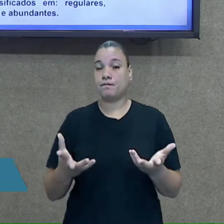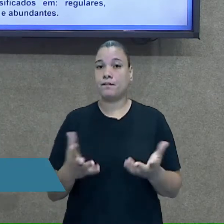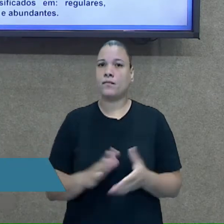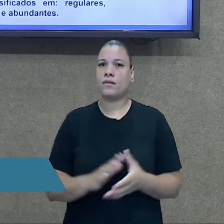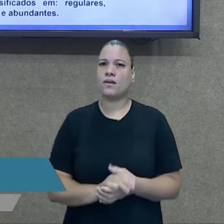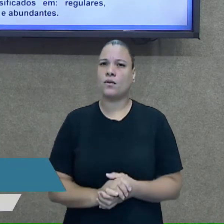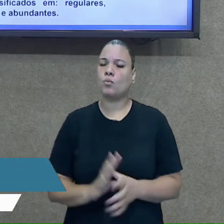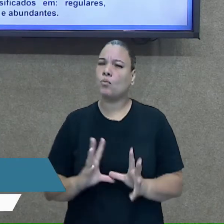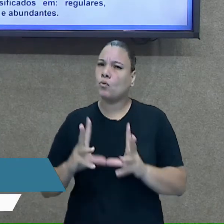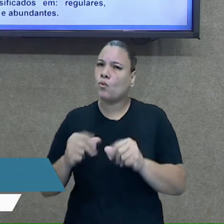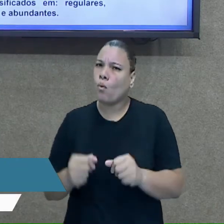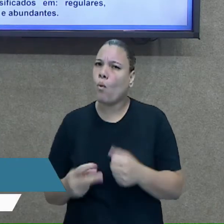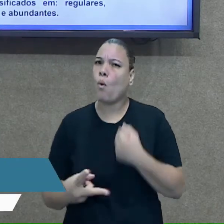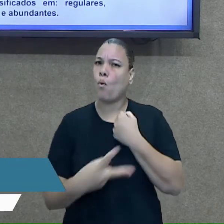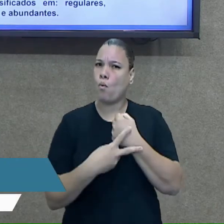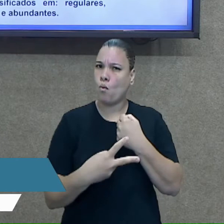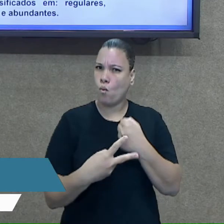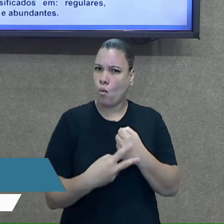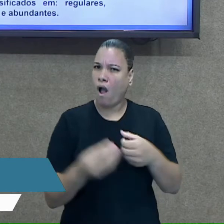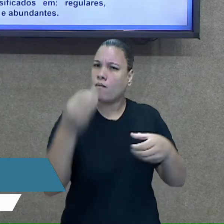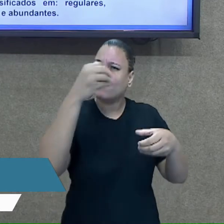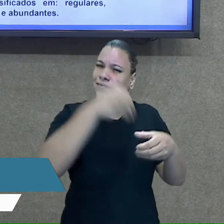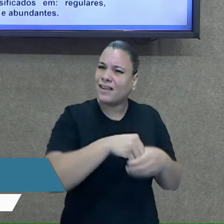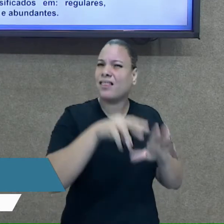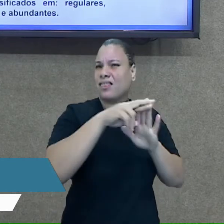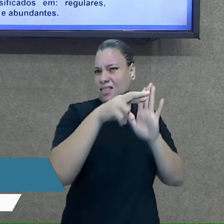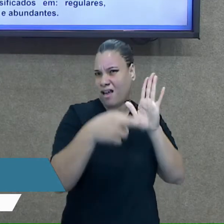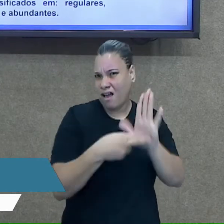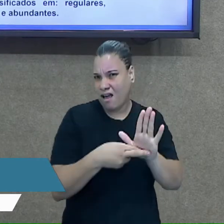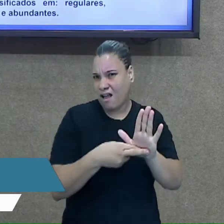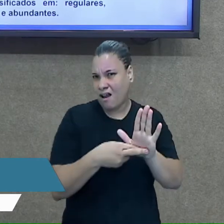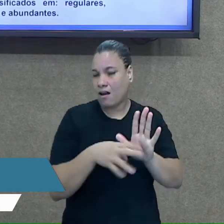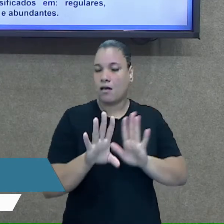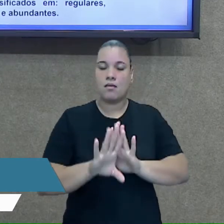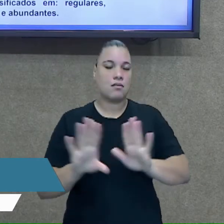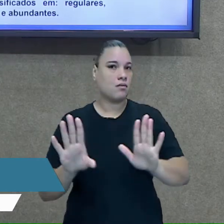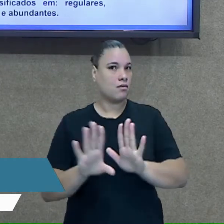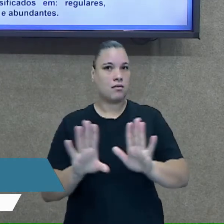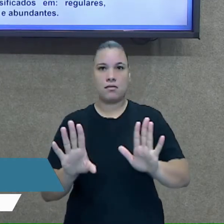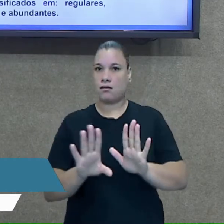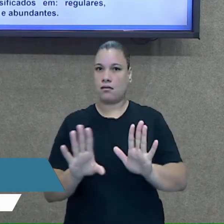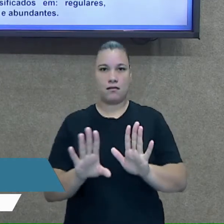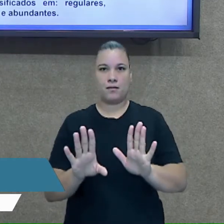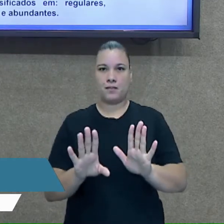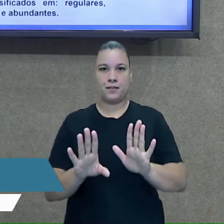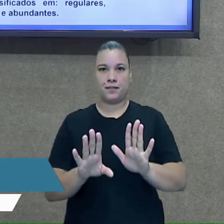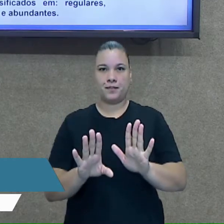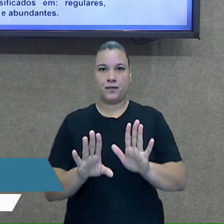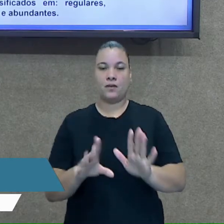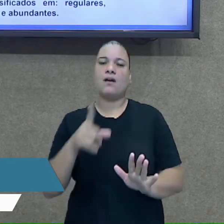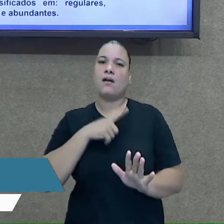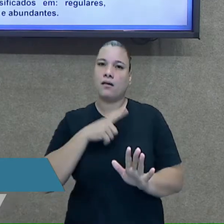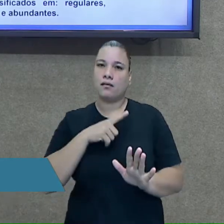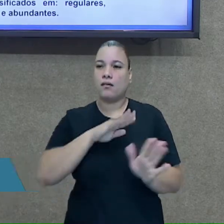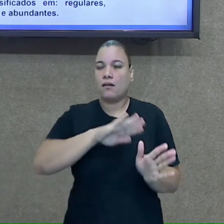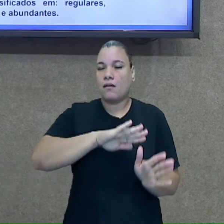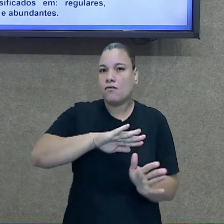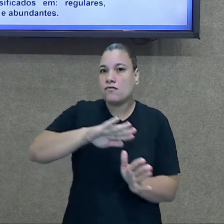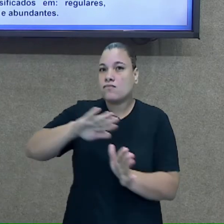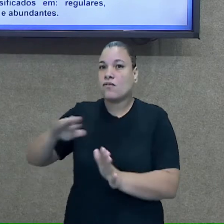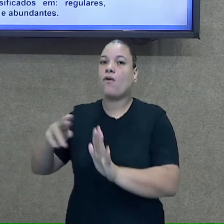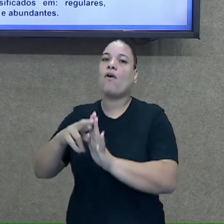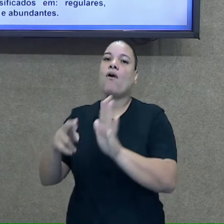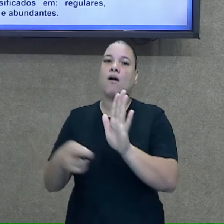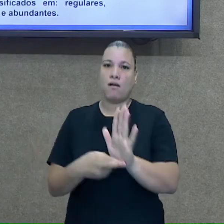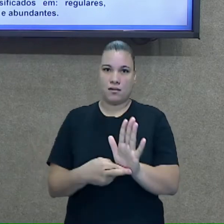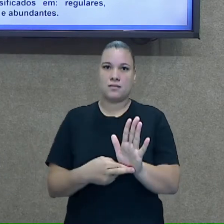nessa definição, o que provoca muitas dúvidas. E aí nós chamamos esse de verbos defectivos. Segundo